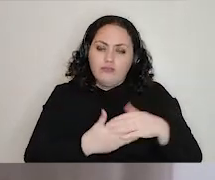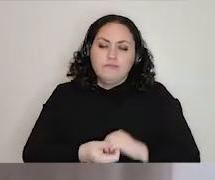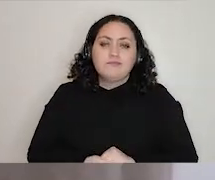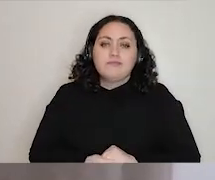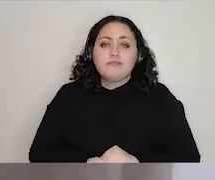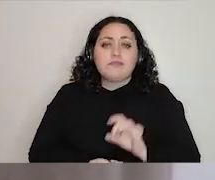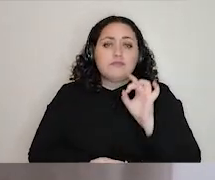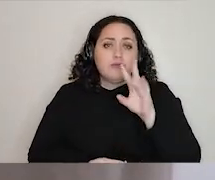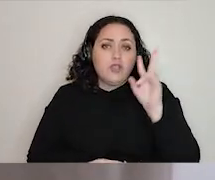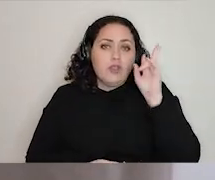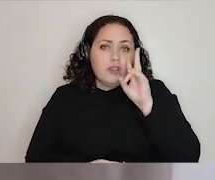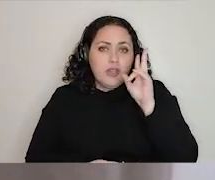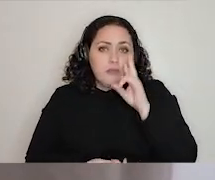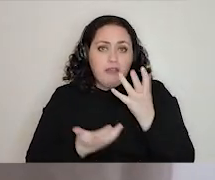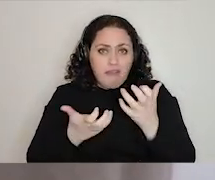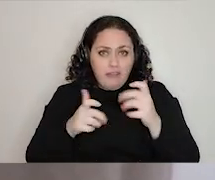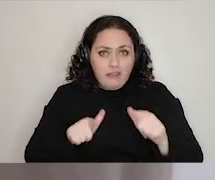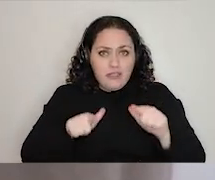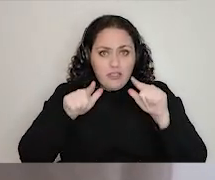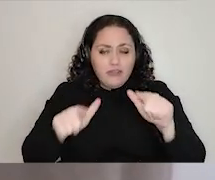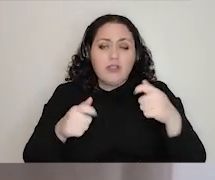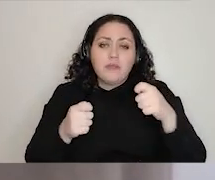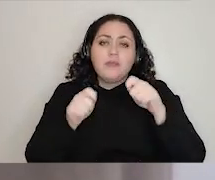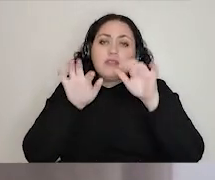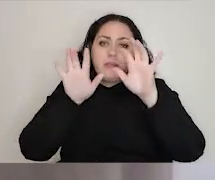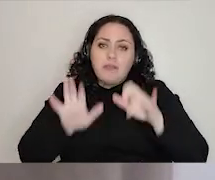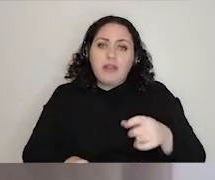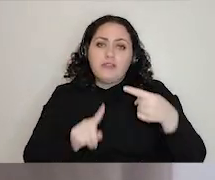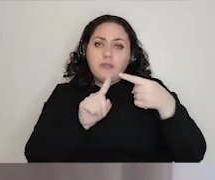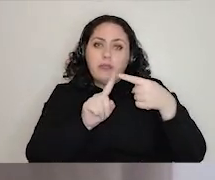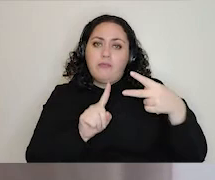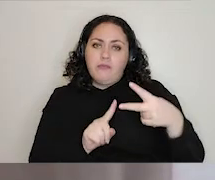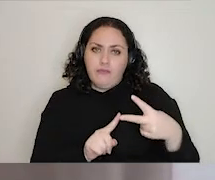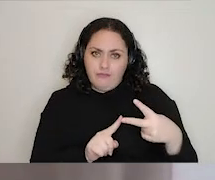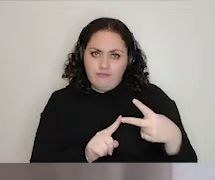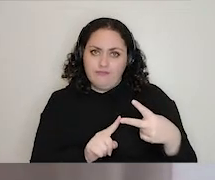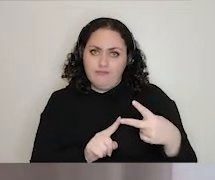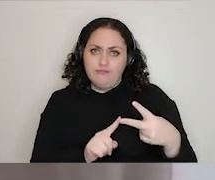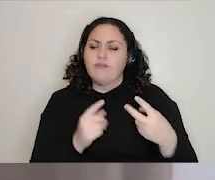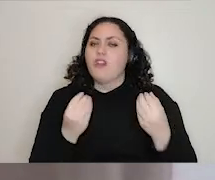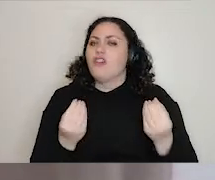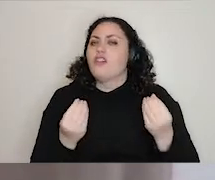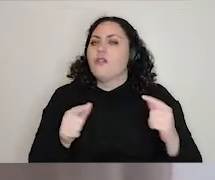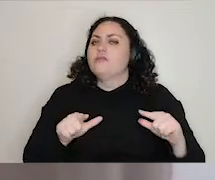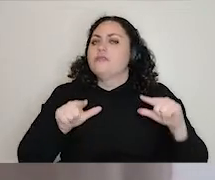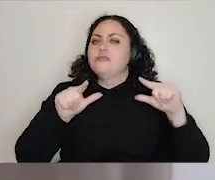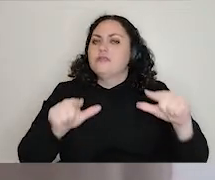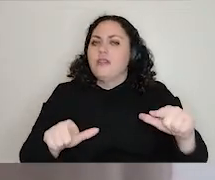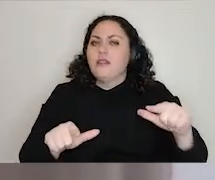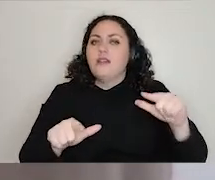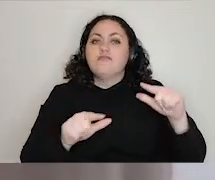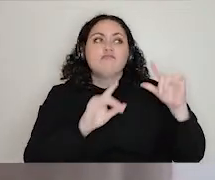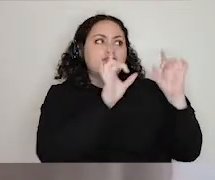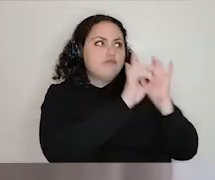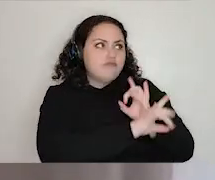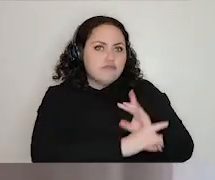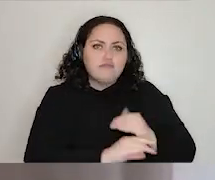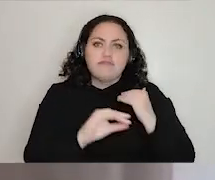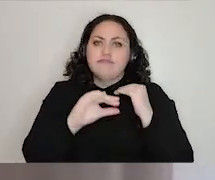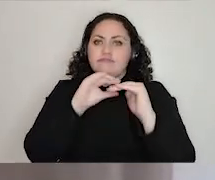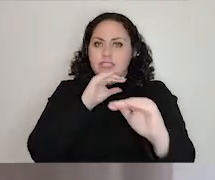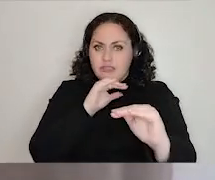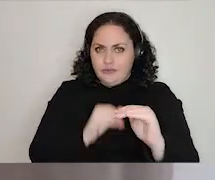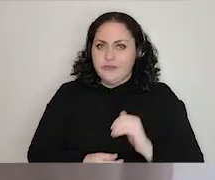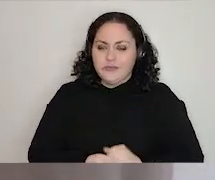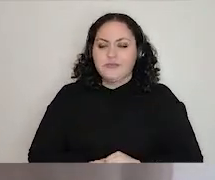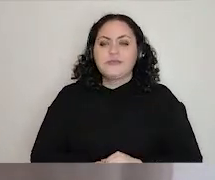certificado, é necessário que os 2 formulários sejam preenchidos. E os certificados serão enviados por e-mail assim que já